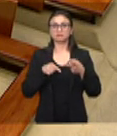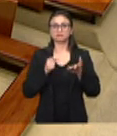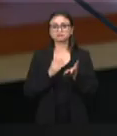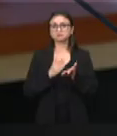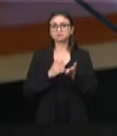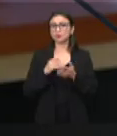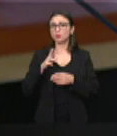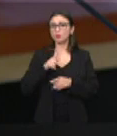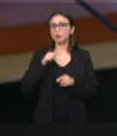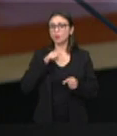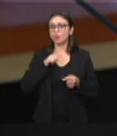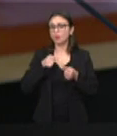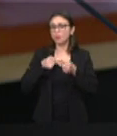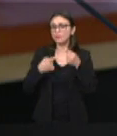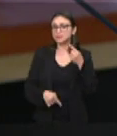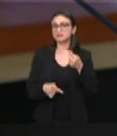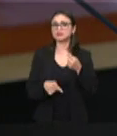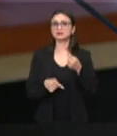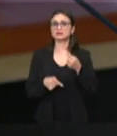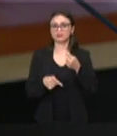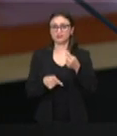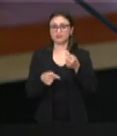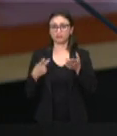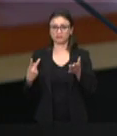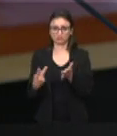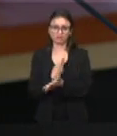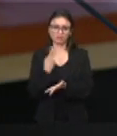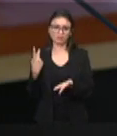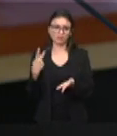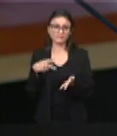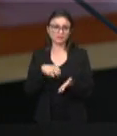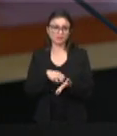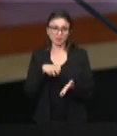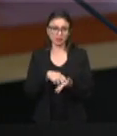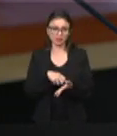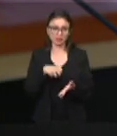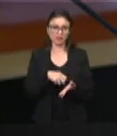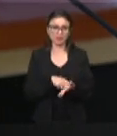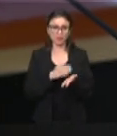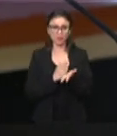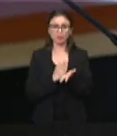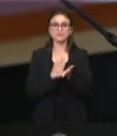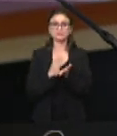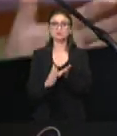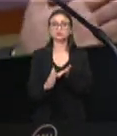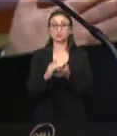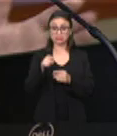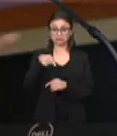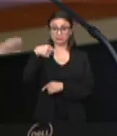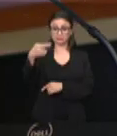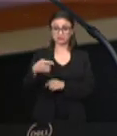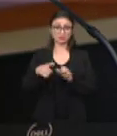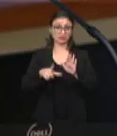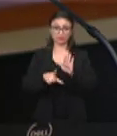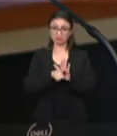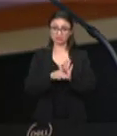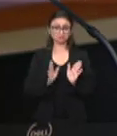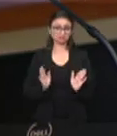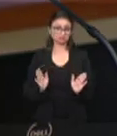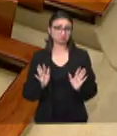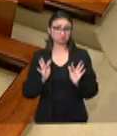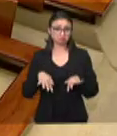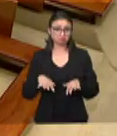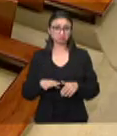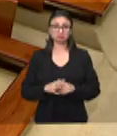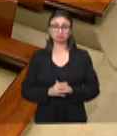não se aplica às ações penais que se iniciaram após a lei. Então, boa.